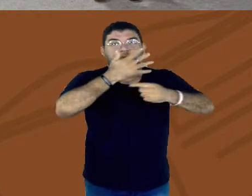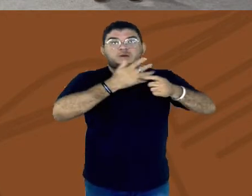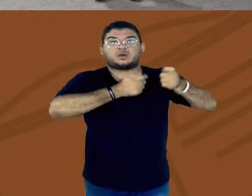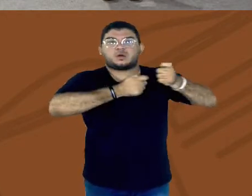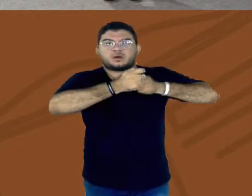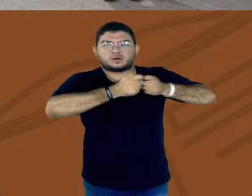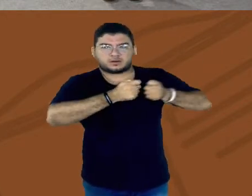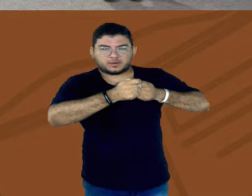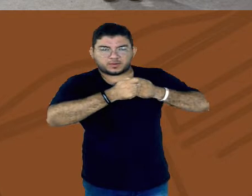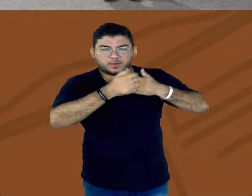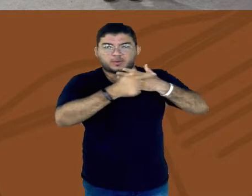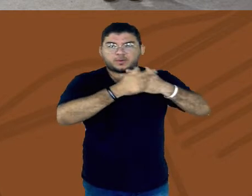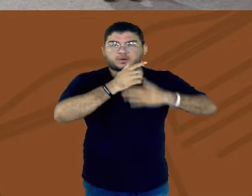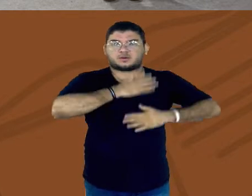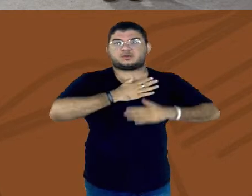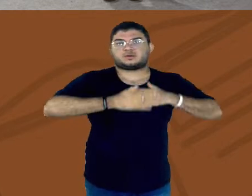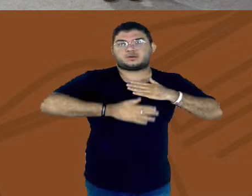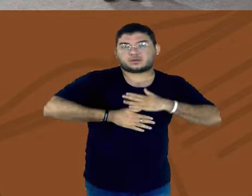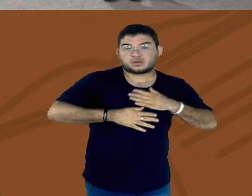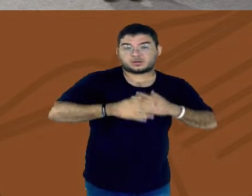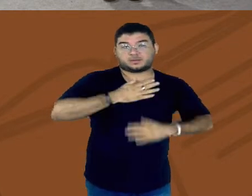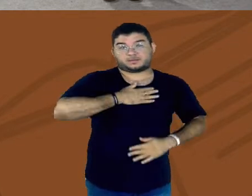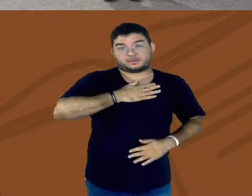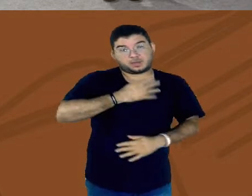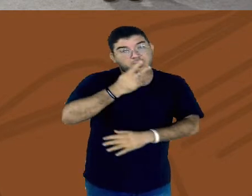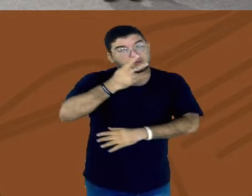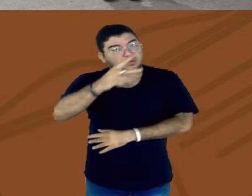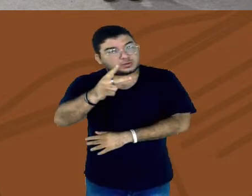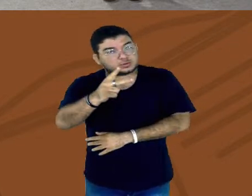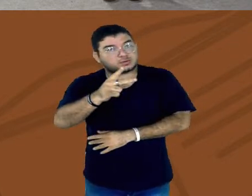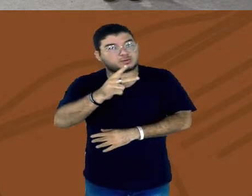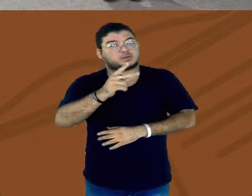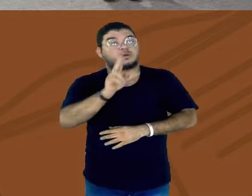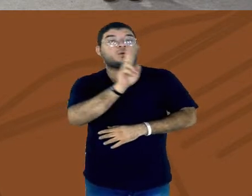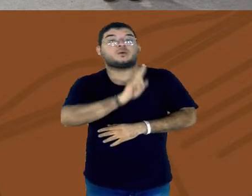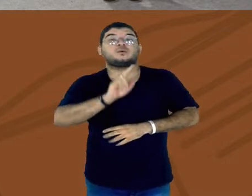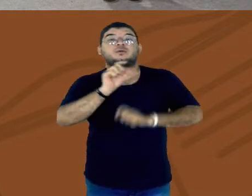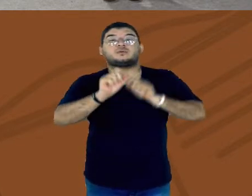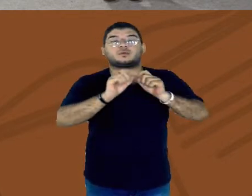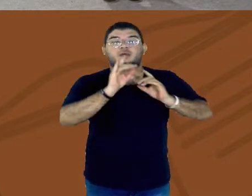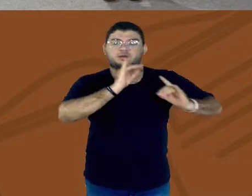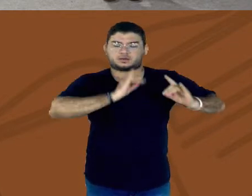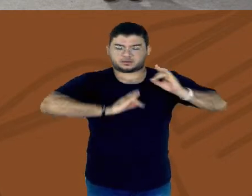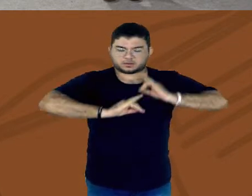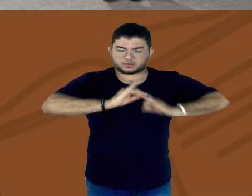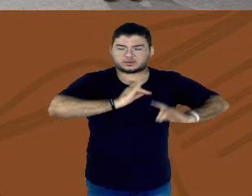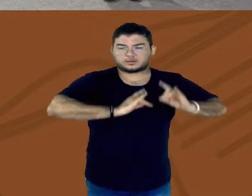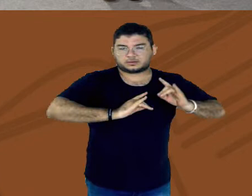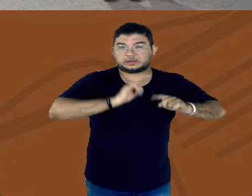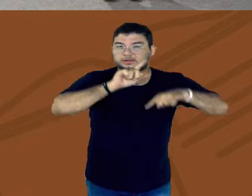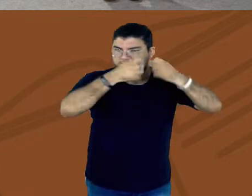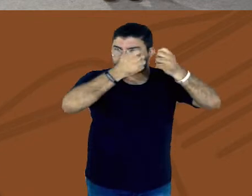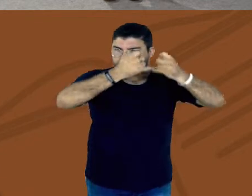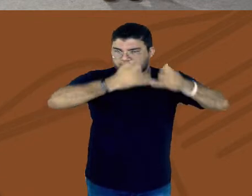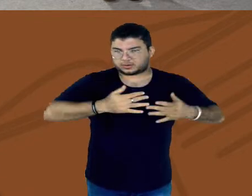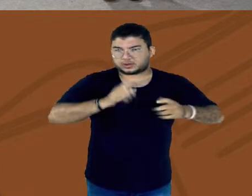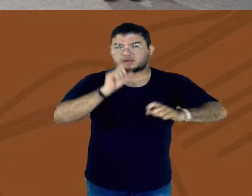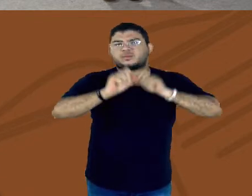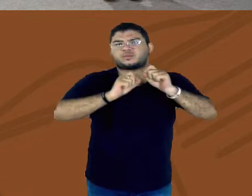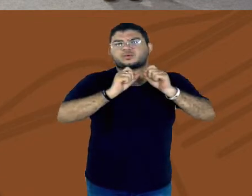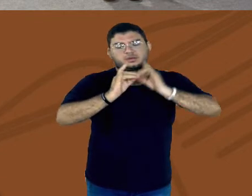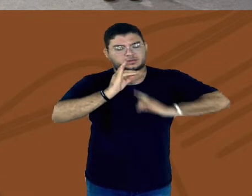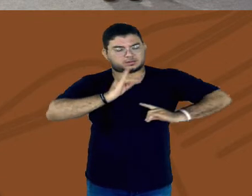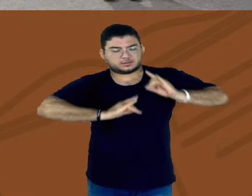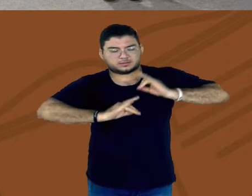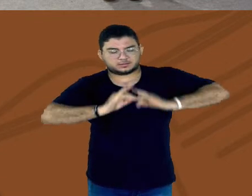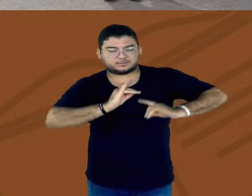o funcionamento do meu corpo, do seu corpo, por meio de hormônios, tá certo? Mais adiante eu vou explicar o que vem a ser